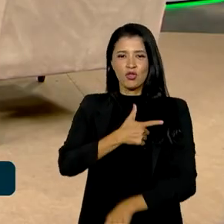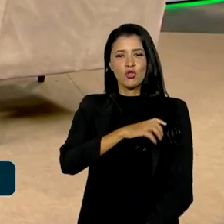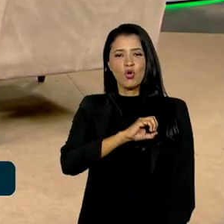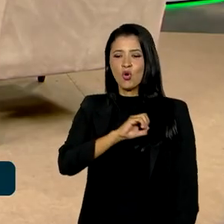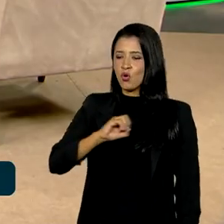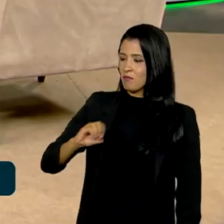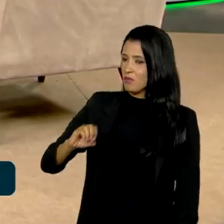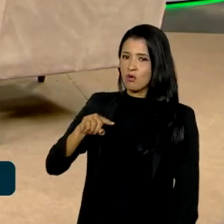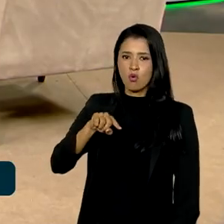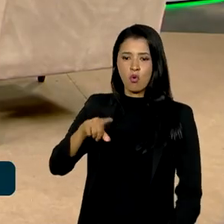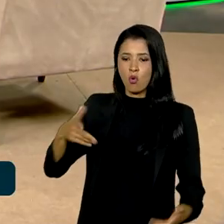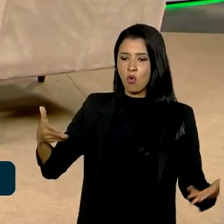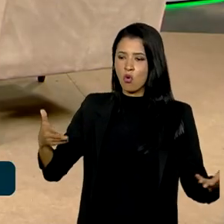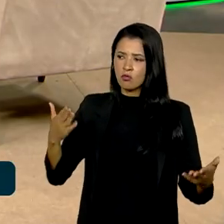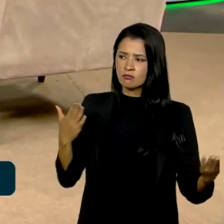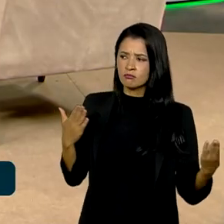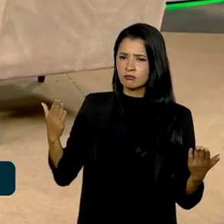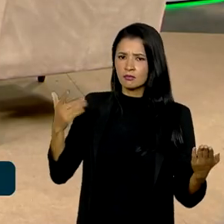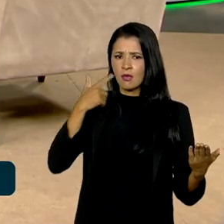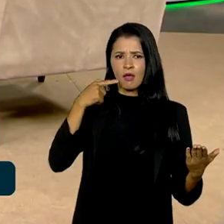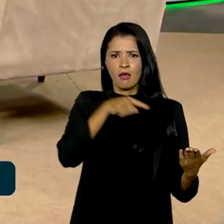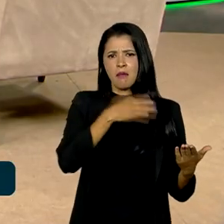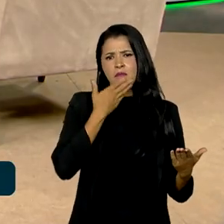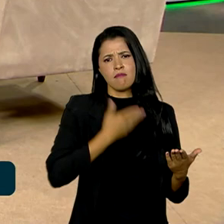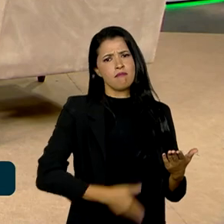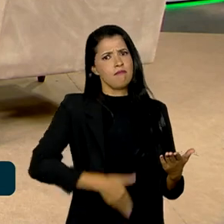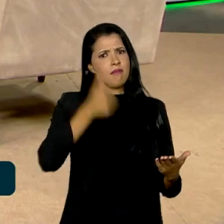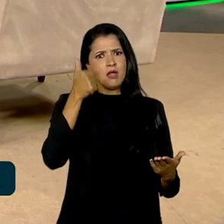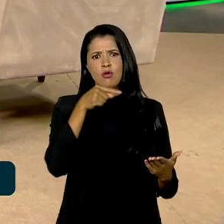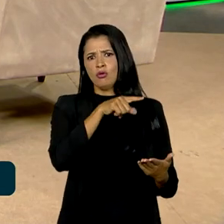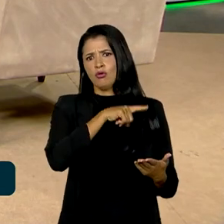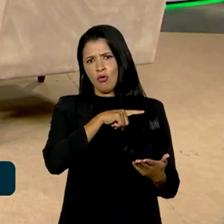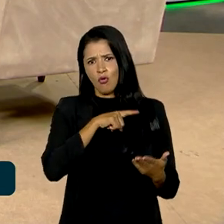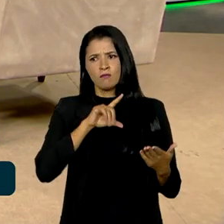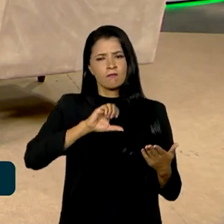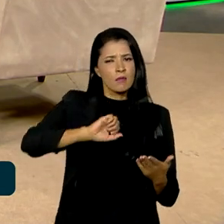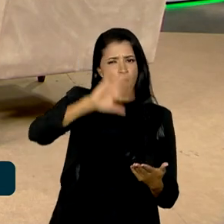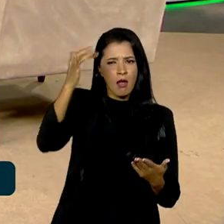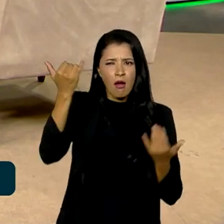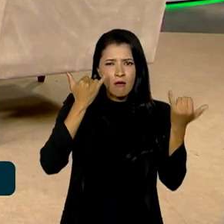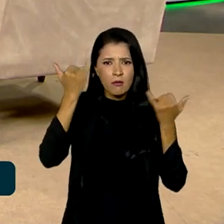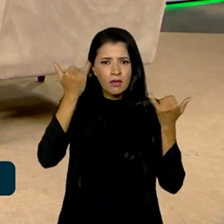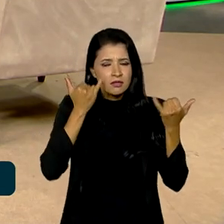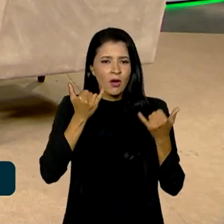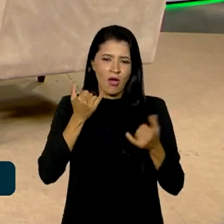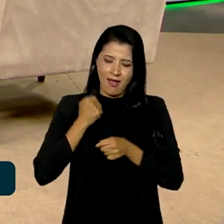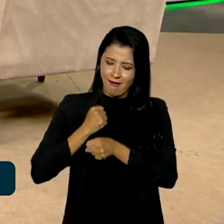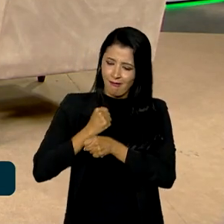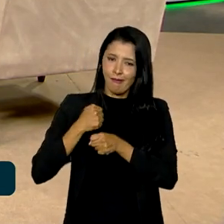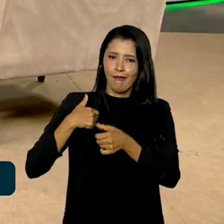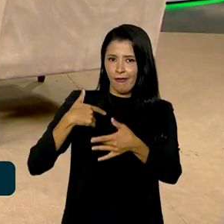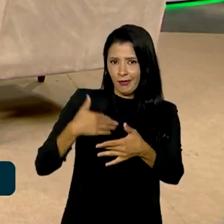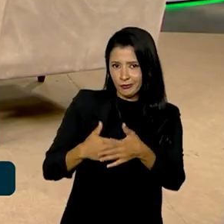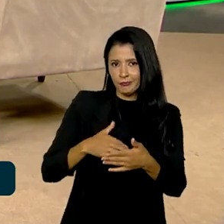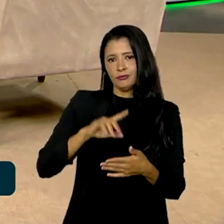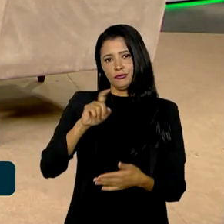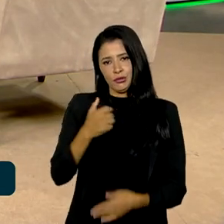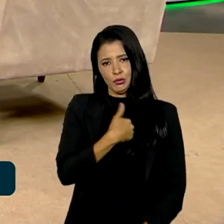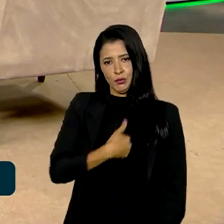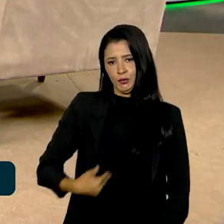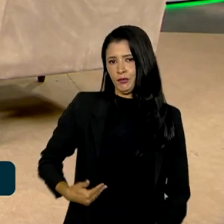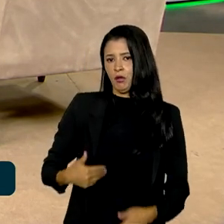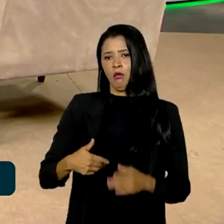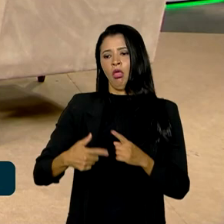e hoje, nós podemos perceber o quanto nós avançamos nessa agenda. Apesar de, nos últimos anos, no governo anterior, ter